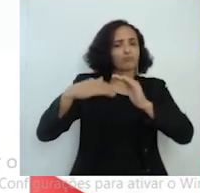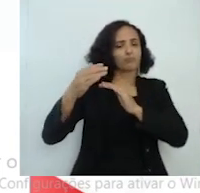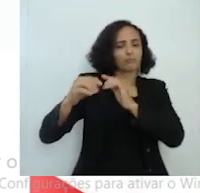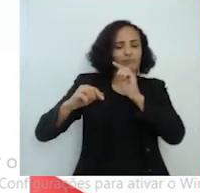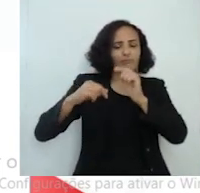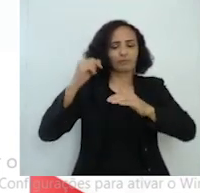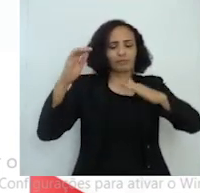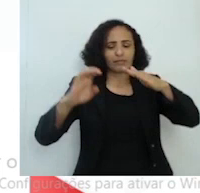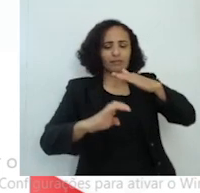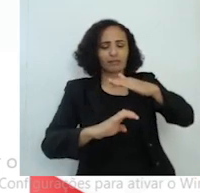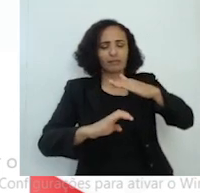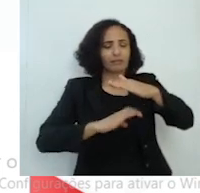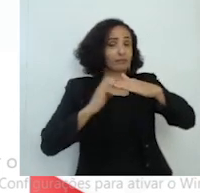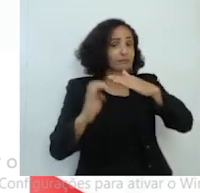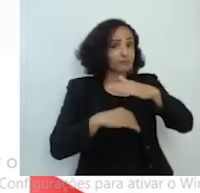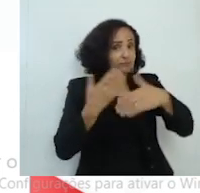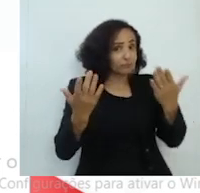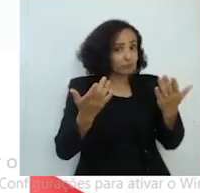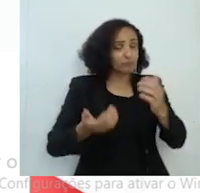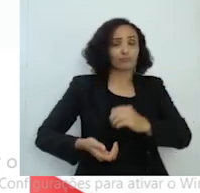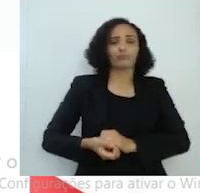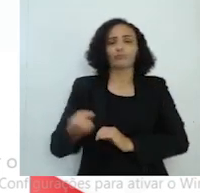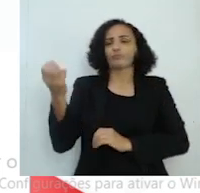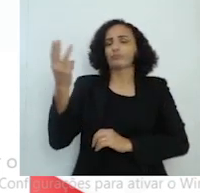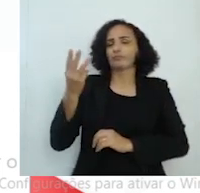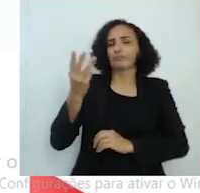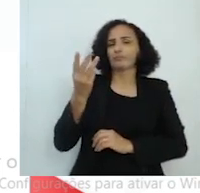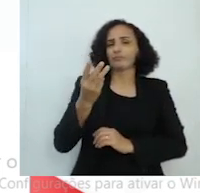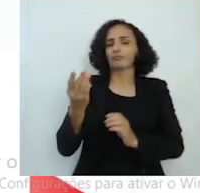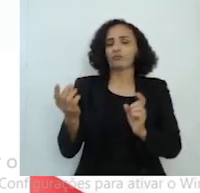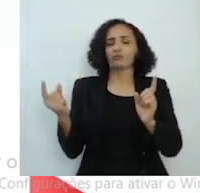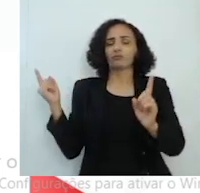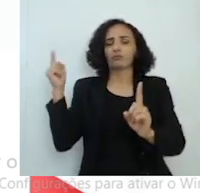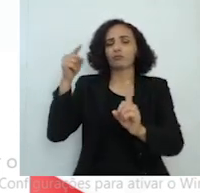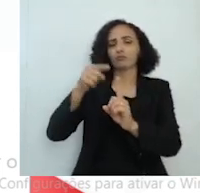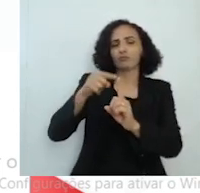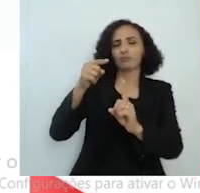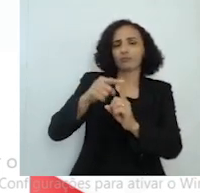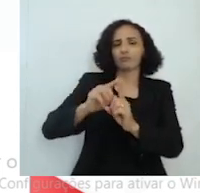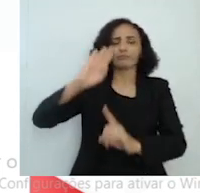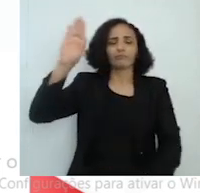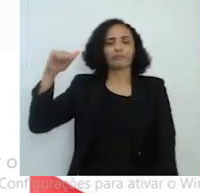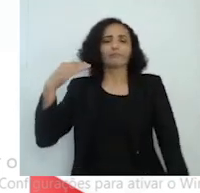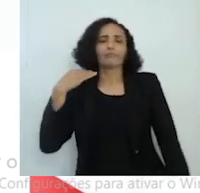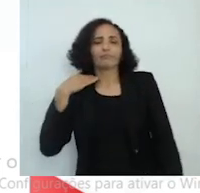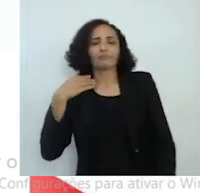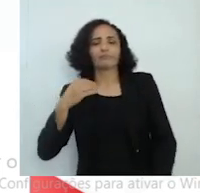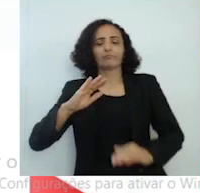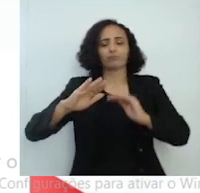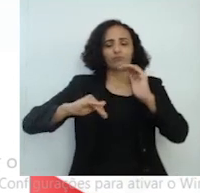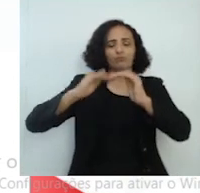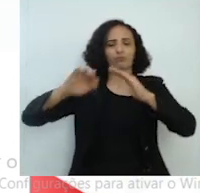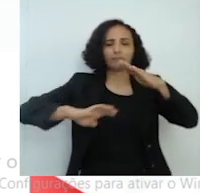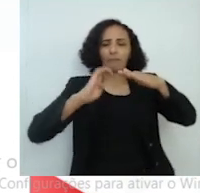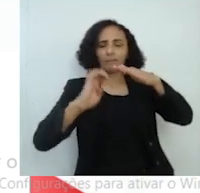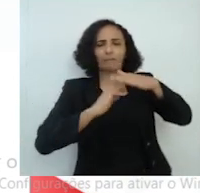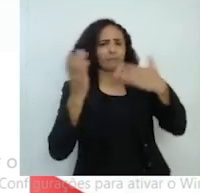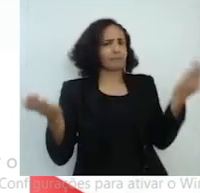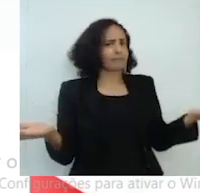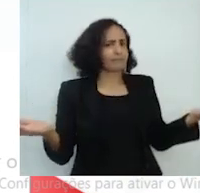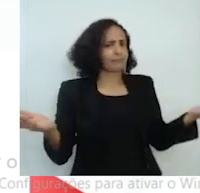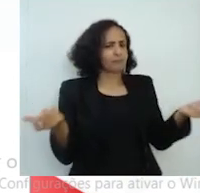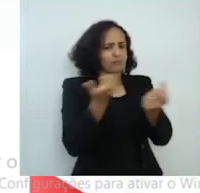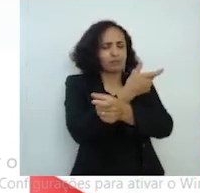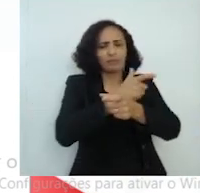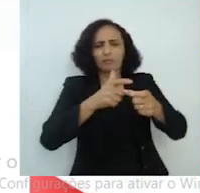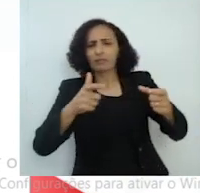fabril. 3. Centralidade nos bancos e nas grandes corporações multinacionais. Aparecem as grandes